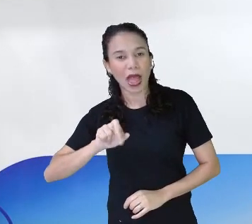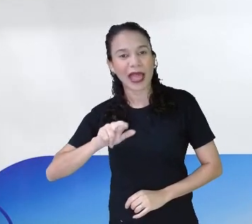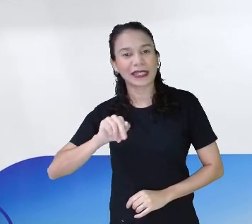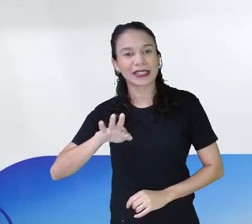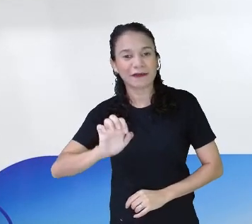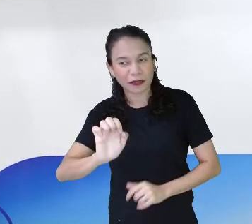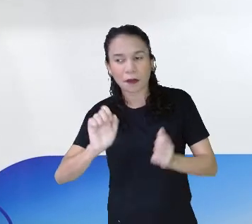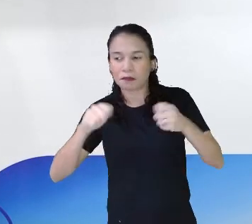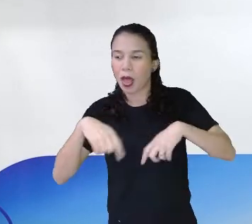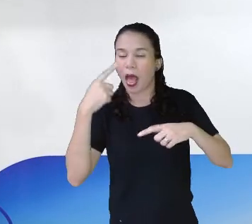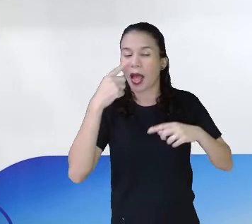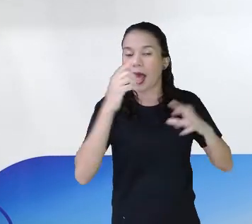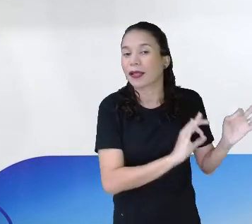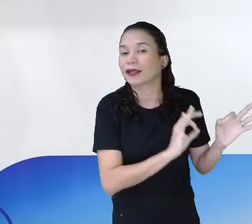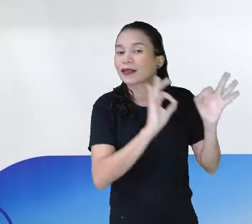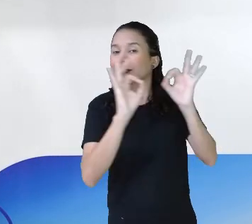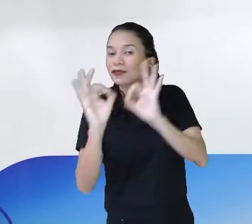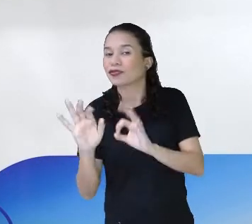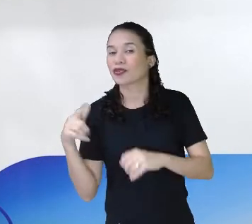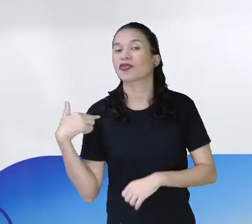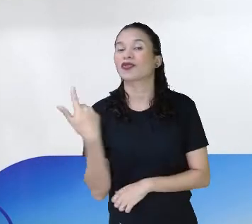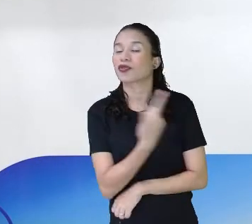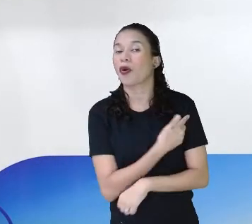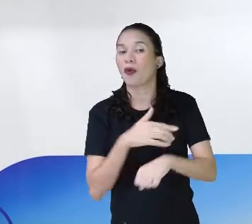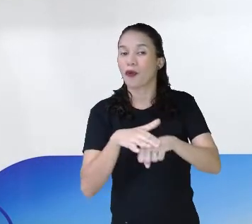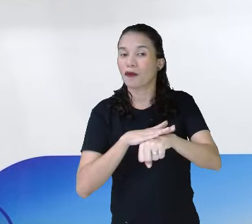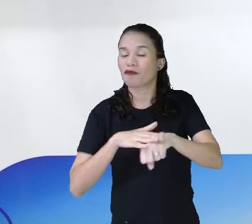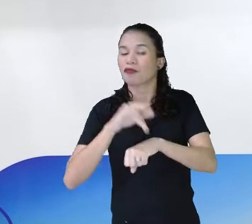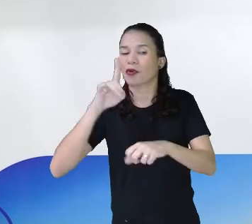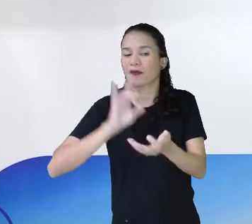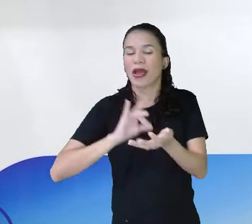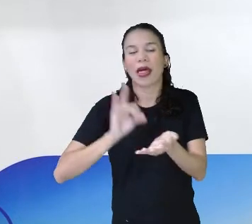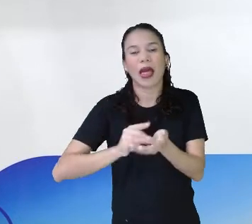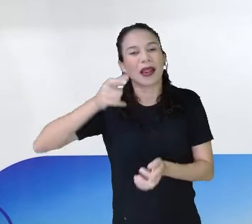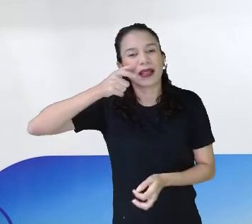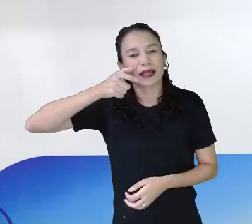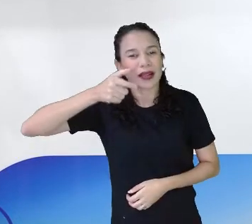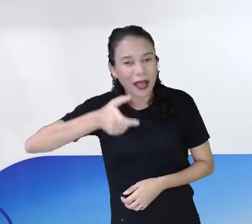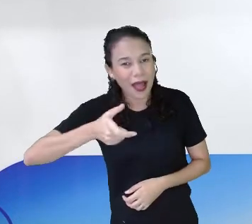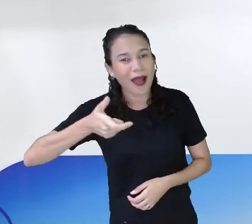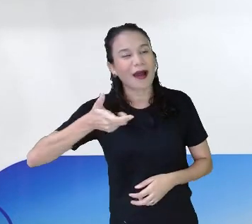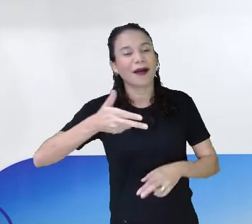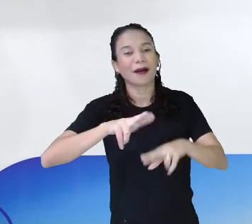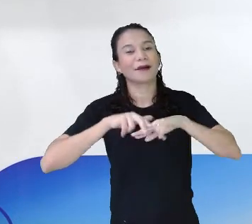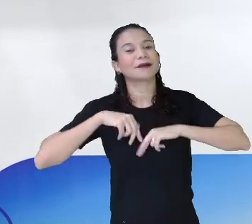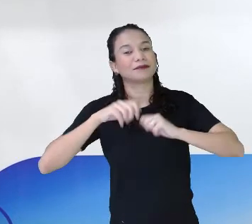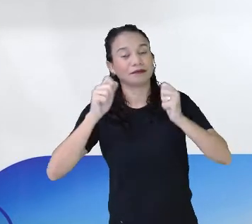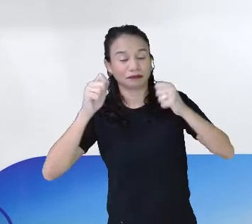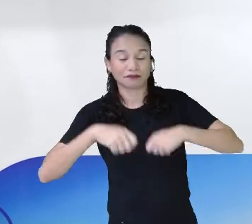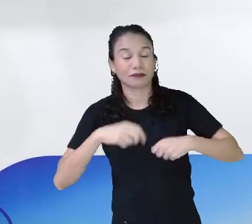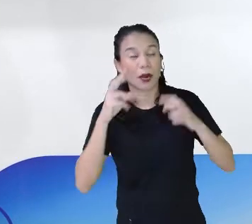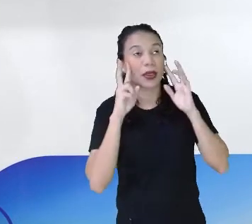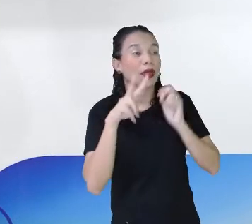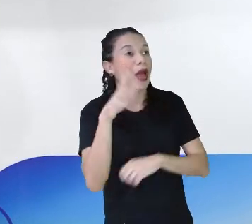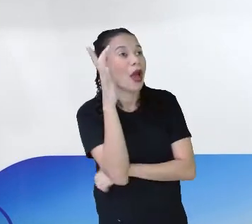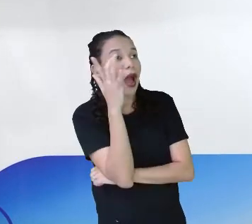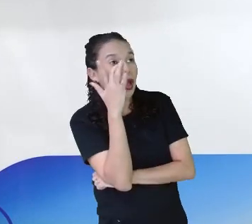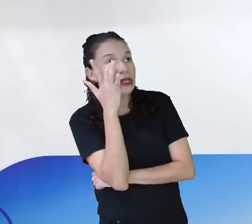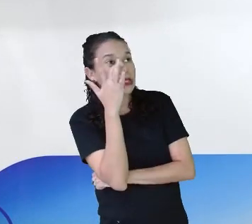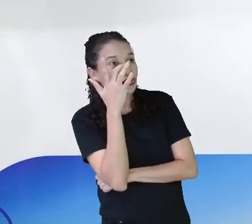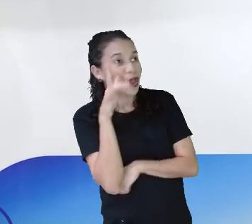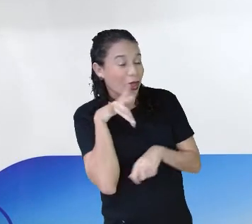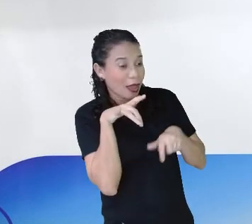do Educa Recife, a gente sempre fala que é bem interessante. Por quê? Porque você também pode assistir